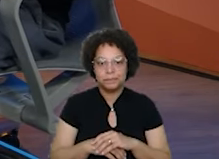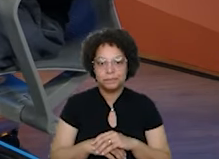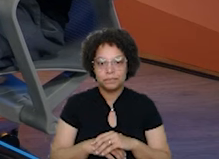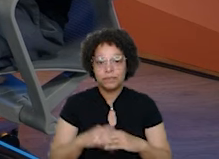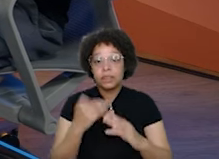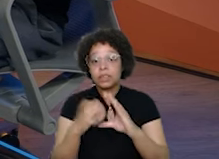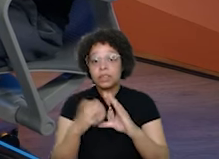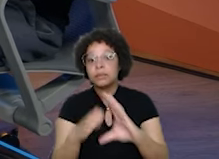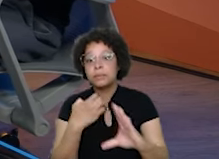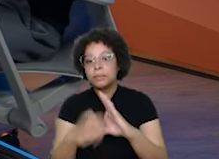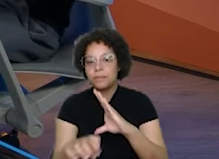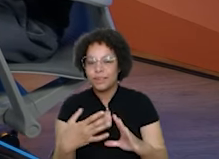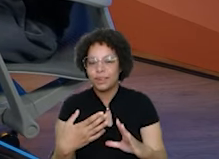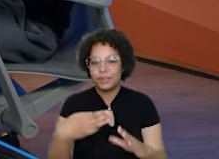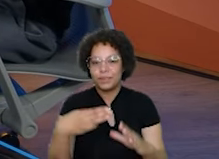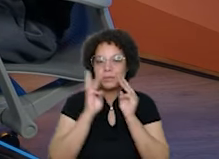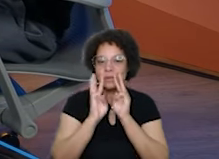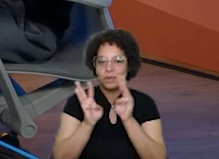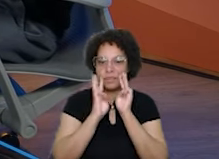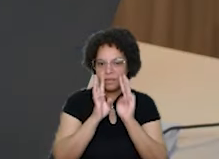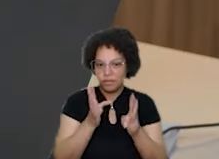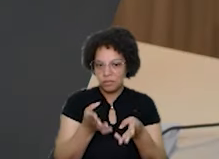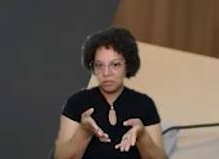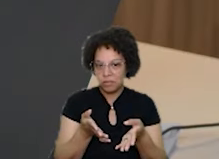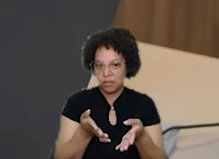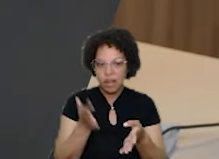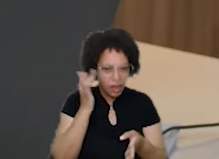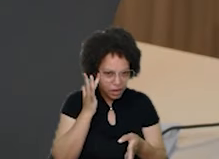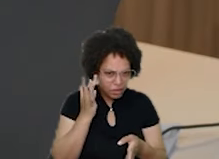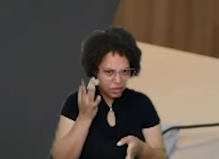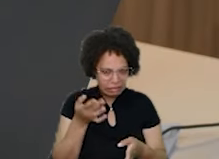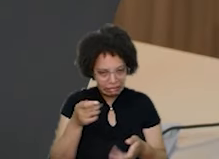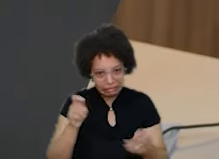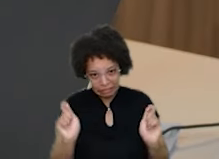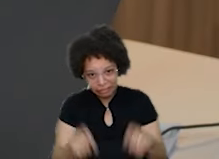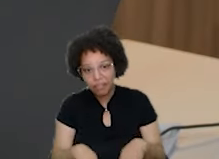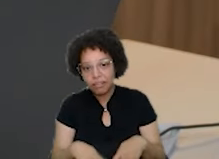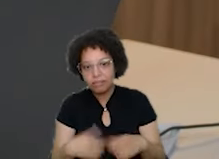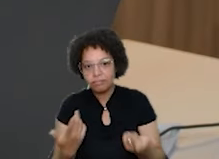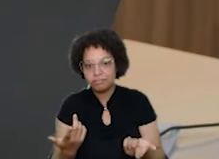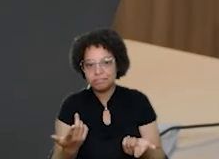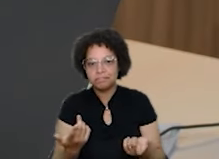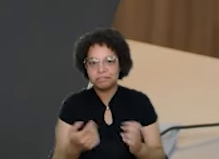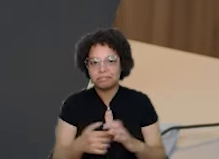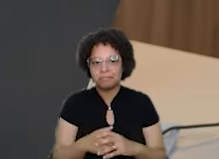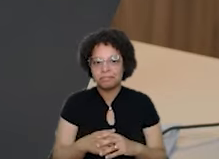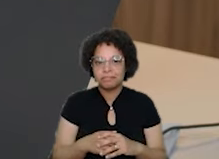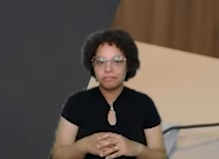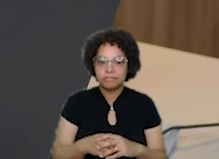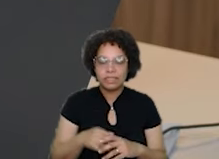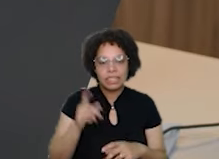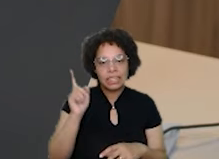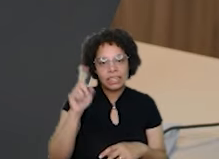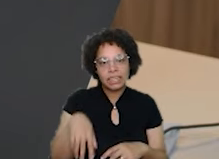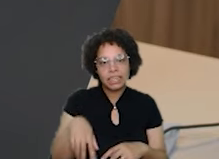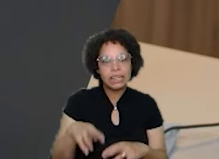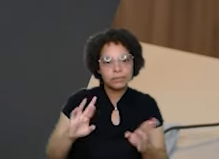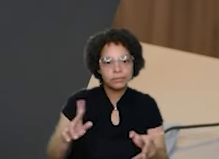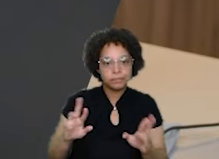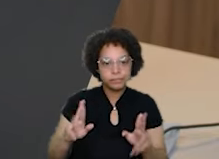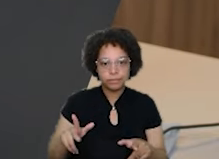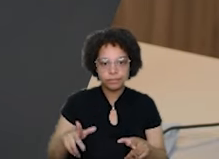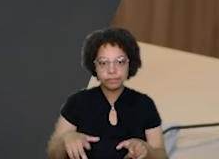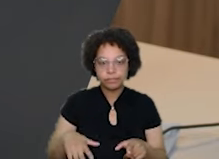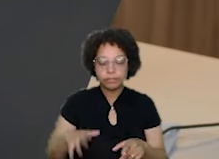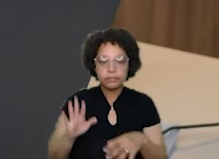marketing vocês acham que é uma ferramenta que ainda funciona até pegando acho que o gancho controversa né disso né de de de de